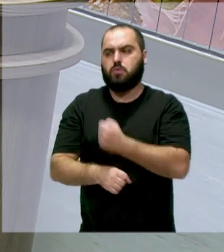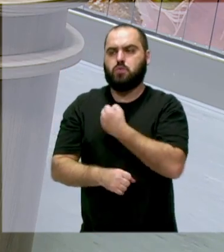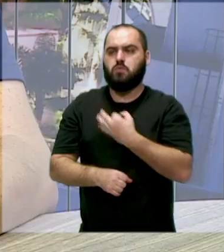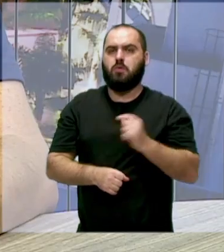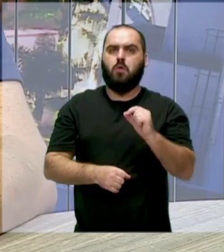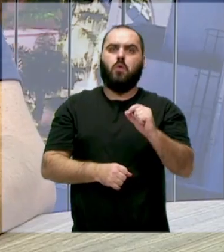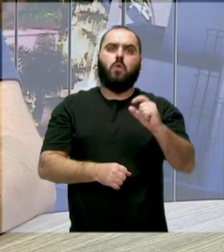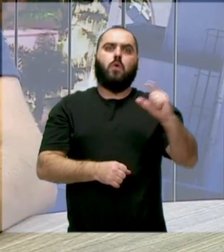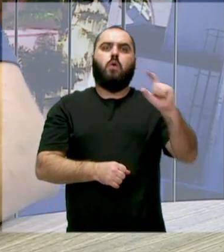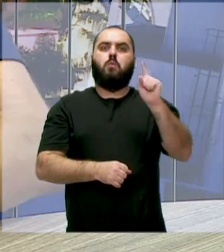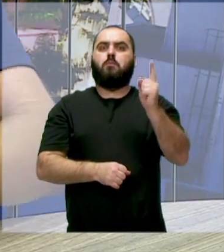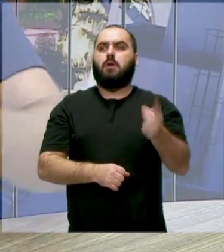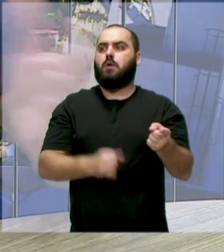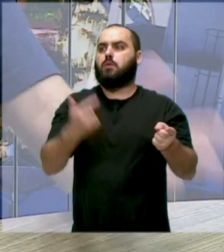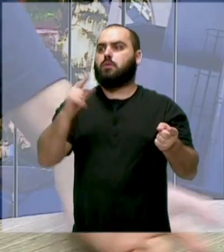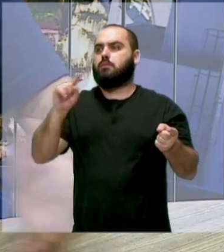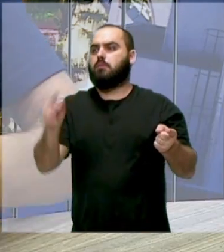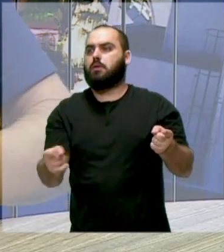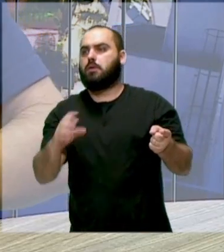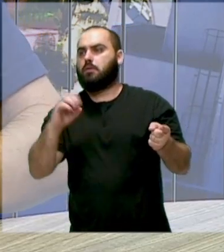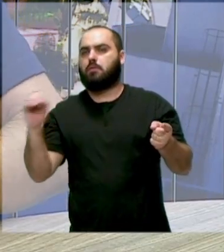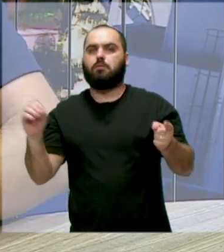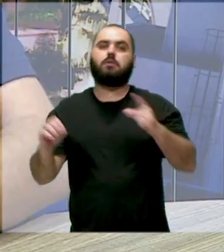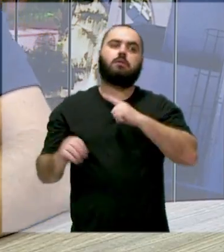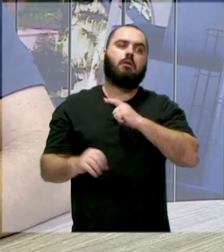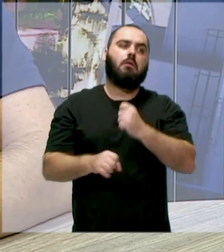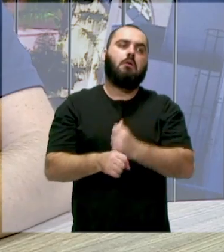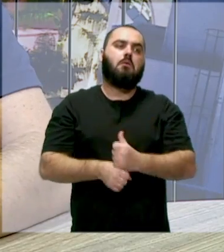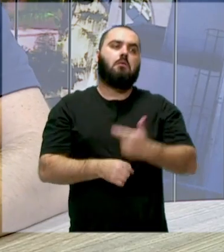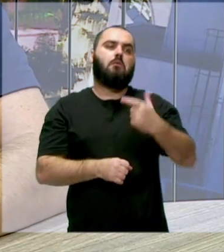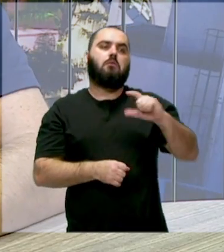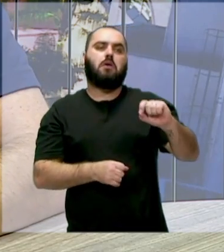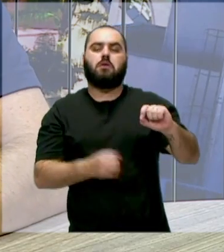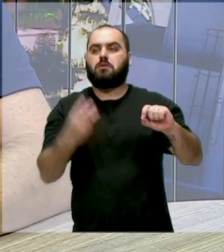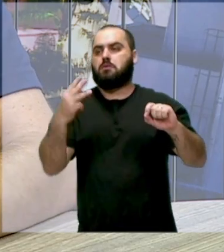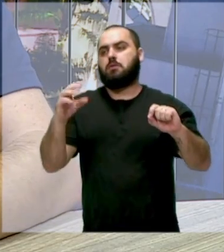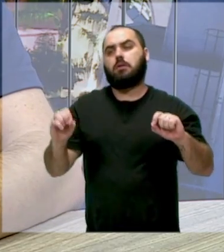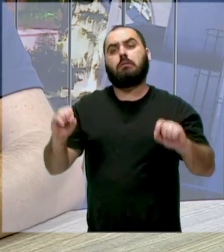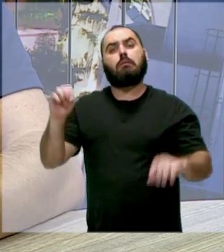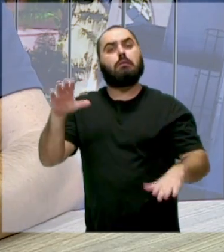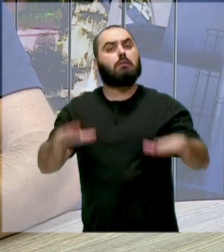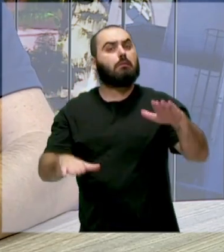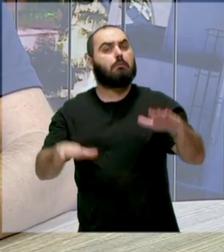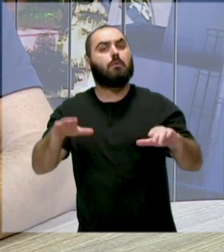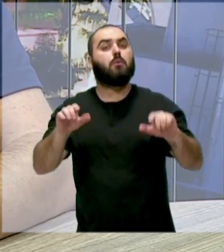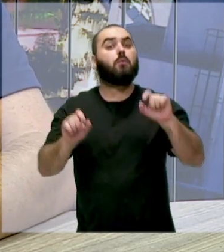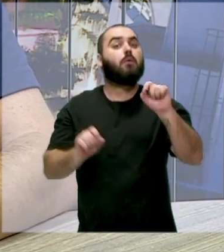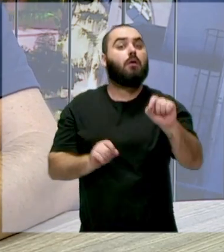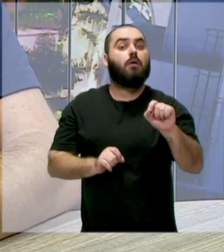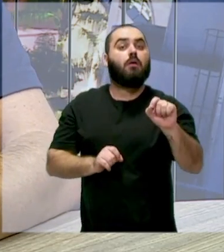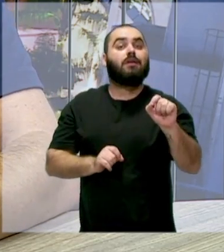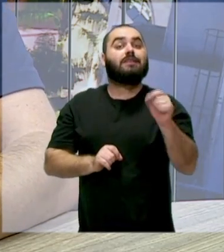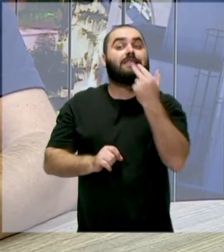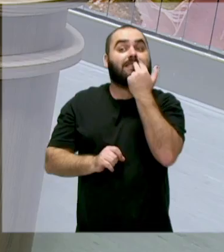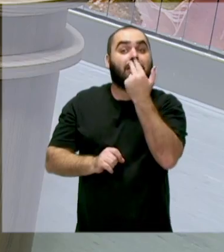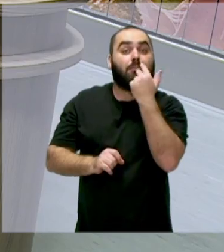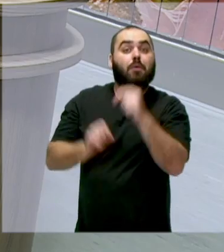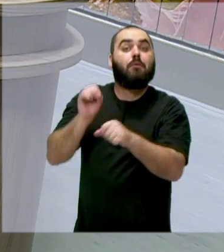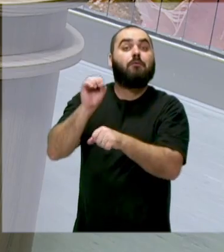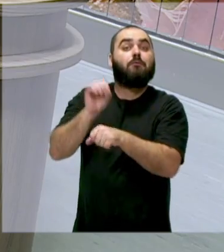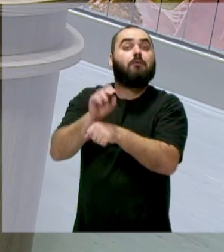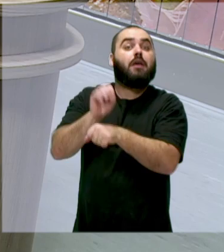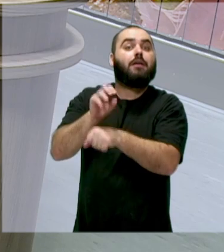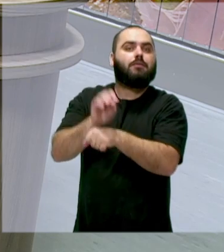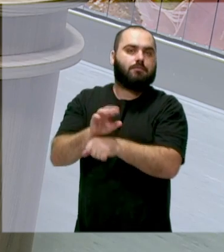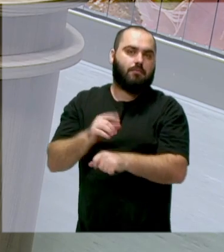casos, 1.000, 2.000, tem anos que nós vamos ter 20, 30, isso muito vai depender do qual vírus que está circulando,